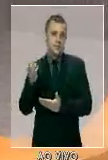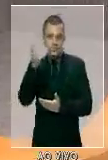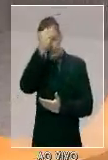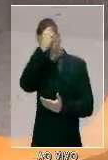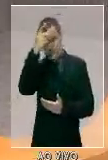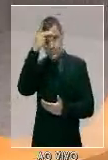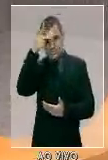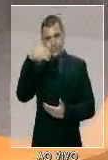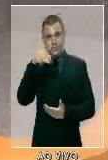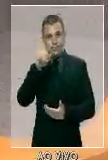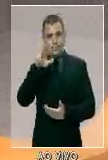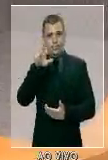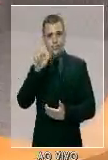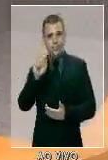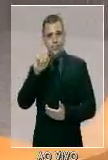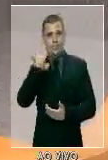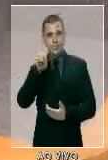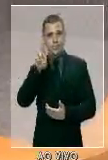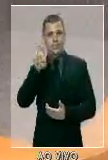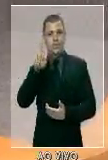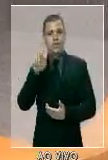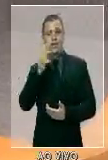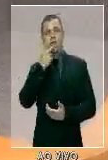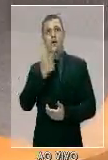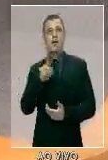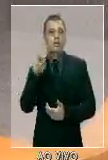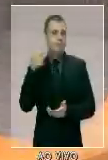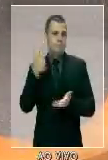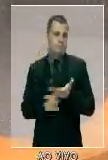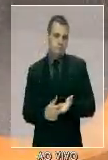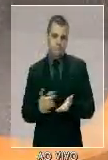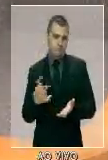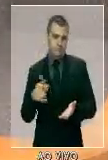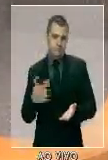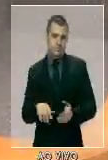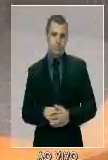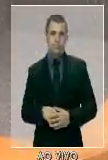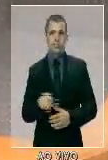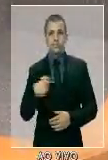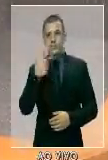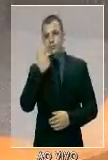Maura Jorge, que ela não combinou nada. Ela disse que ia falar.